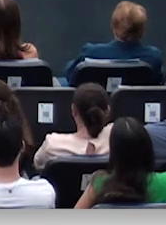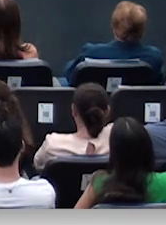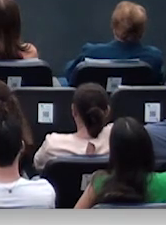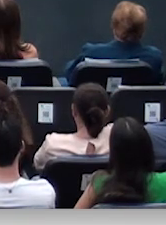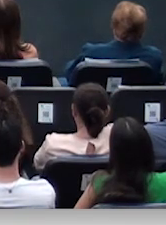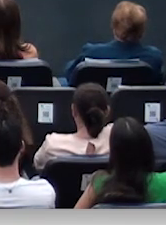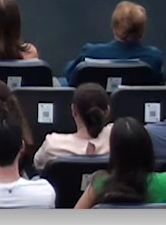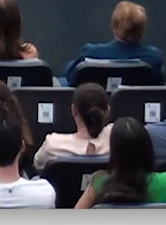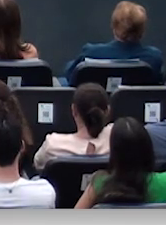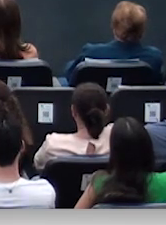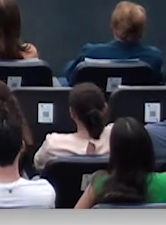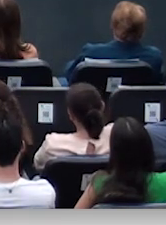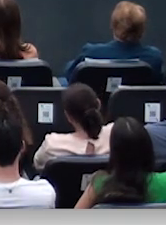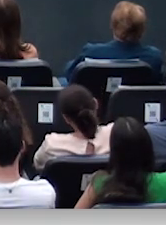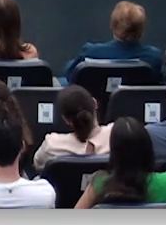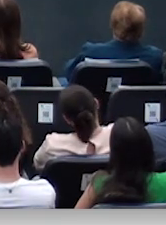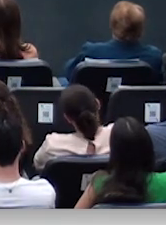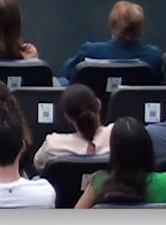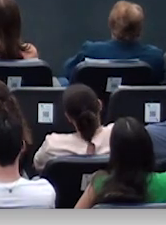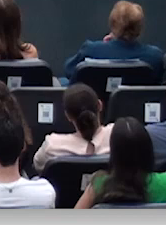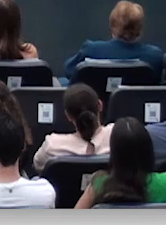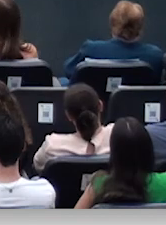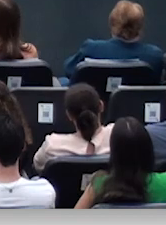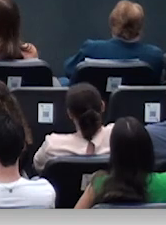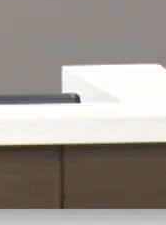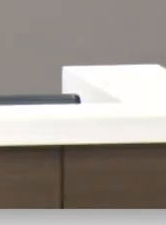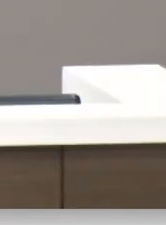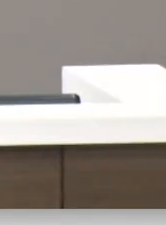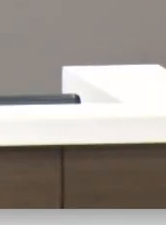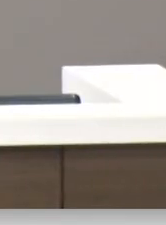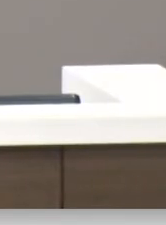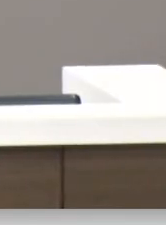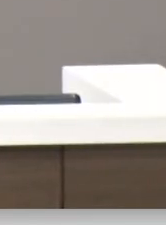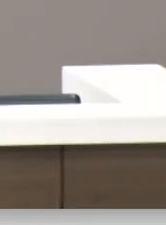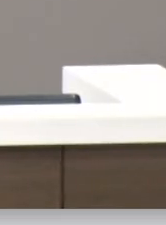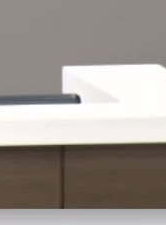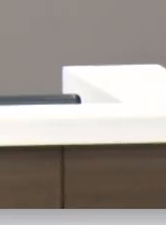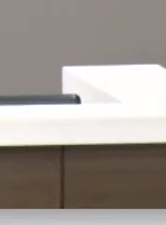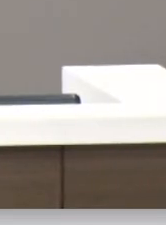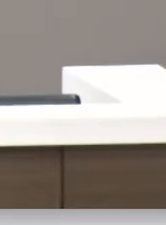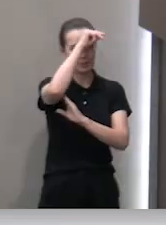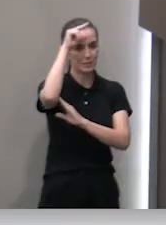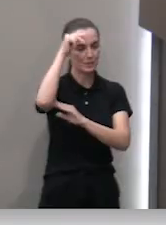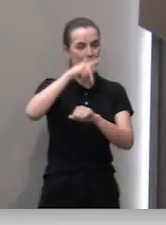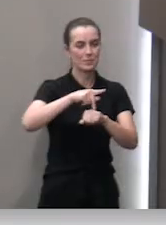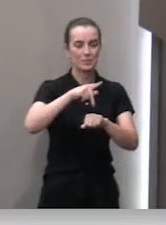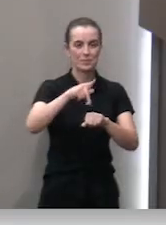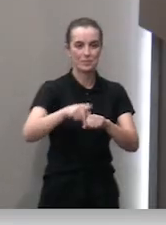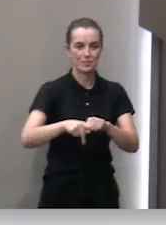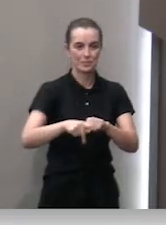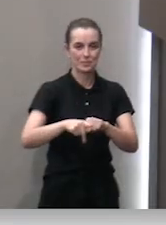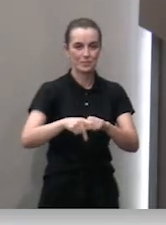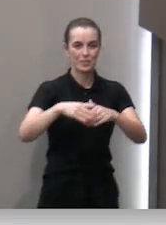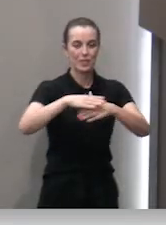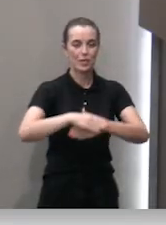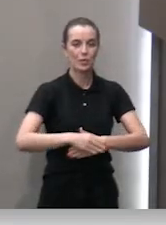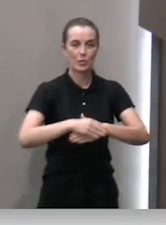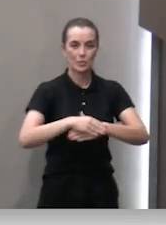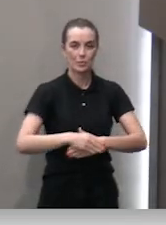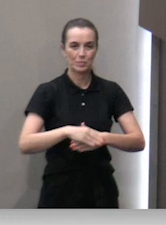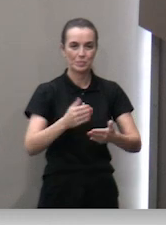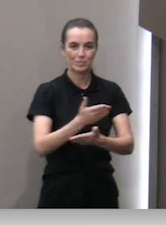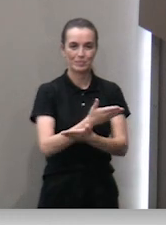Boa noite a todos. Em nome do Sindicato dos Servidores Municipais de Passo Fundo, Simpasso, cumprimento